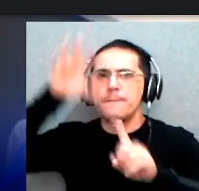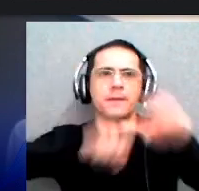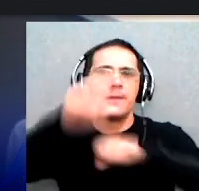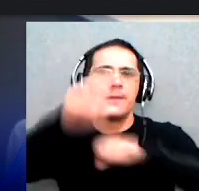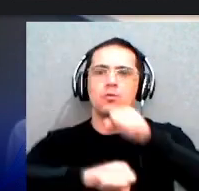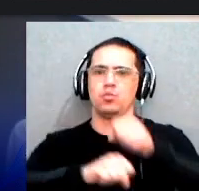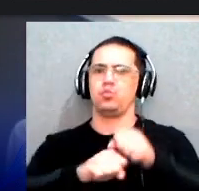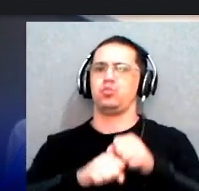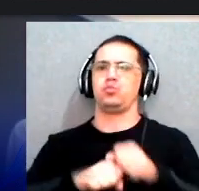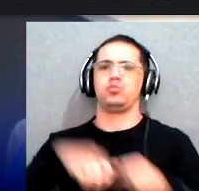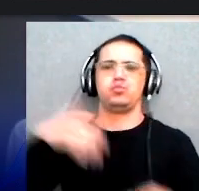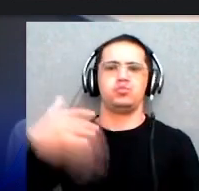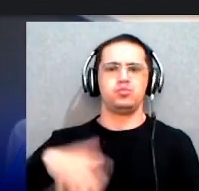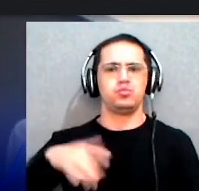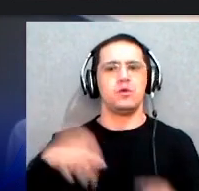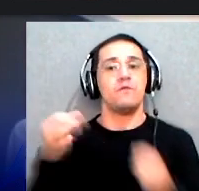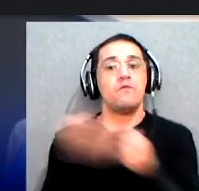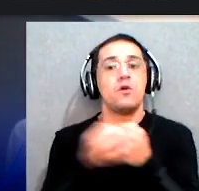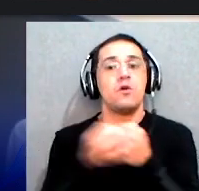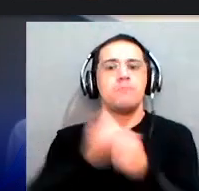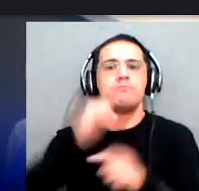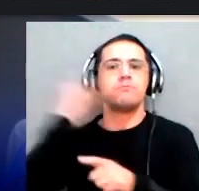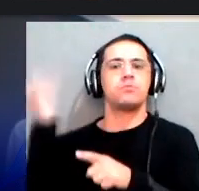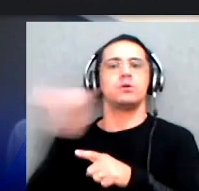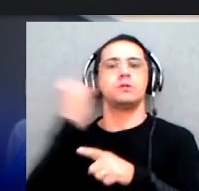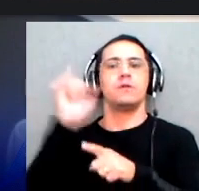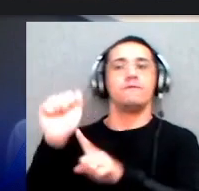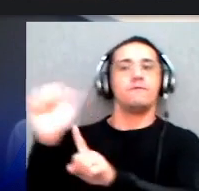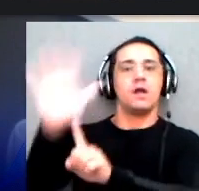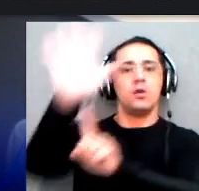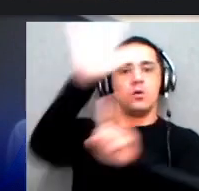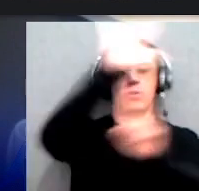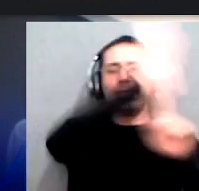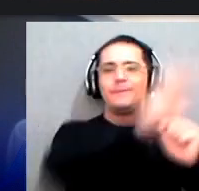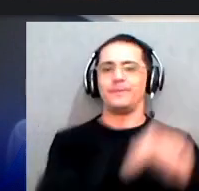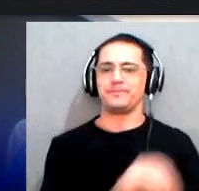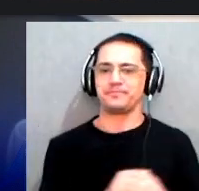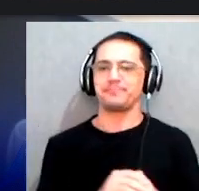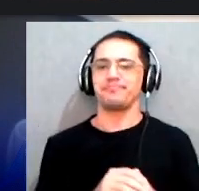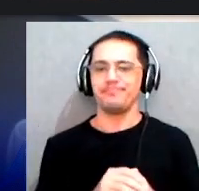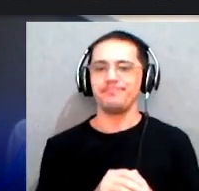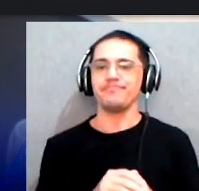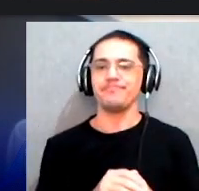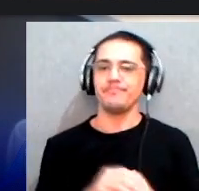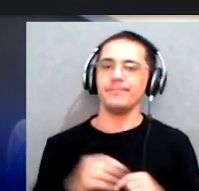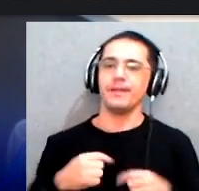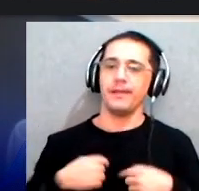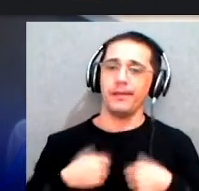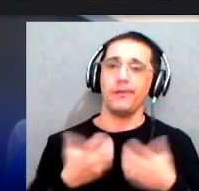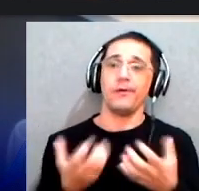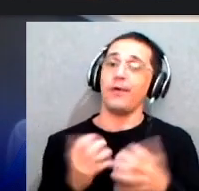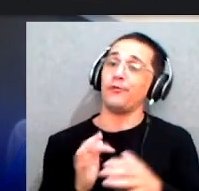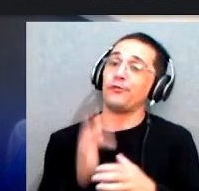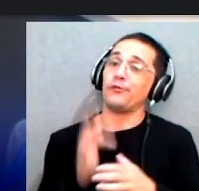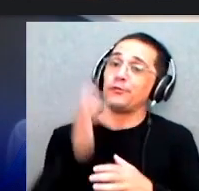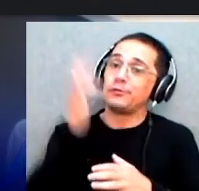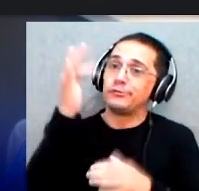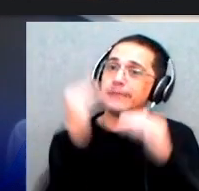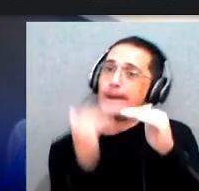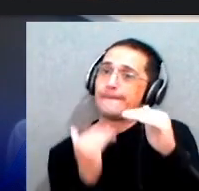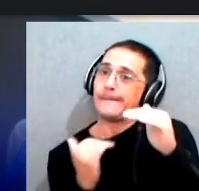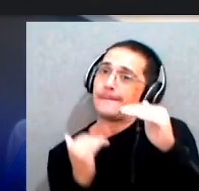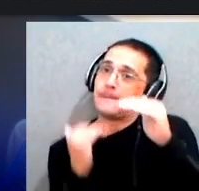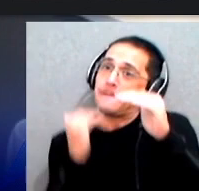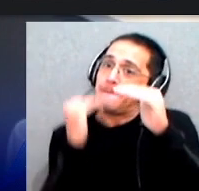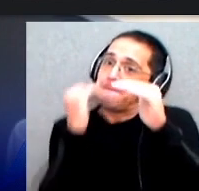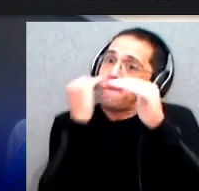são referência como profissionais na docência e na advocacia, e pretensões que eu tenho profissionais, então